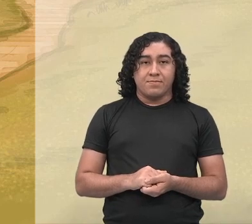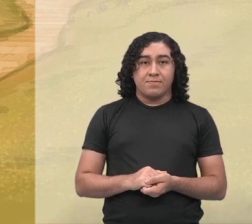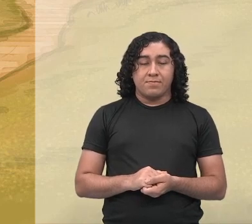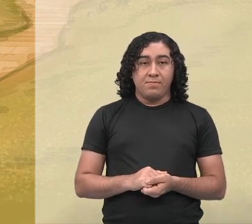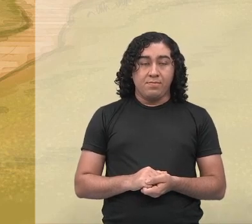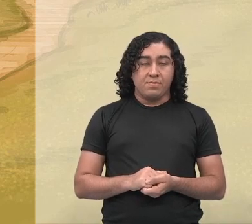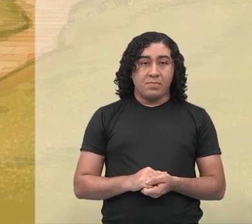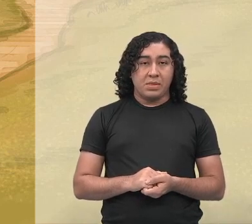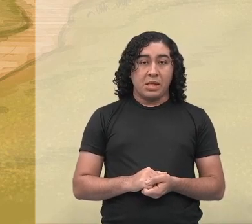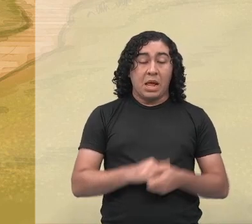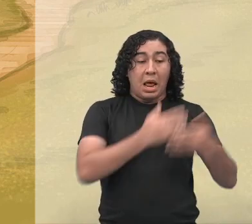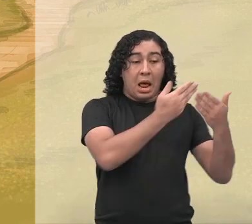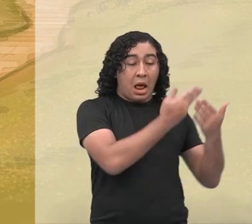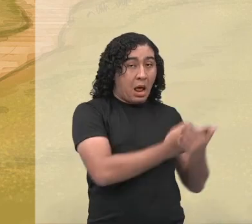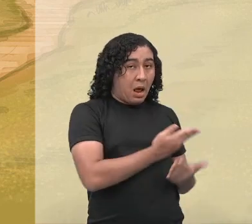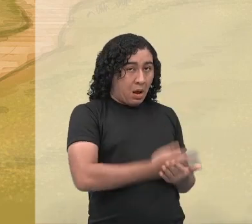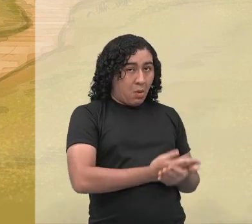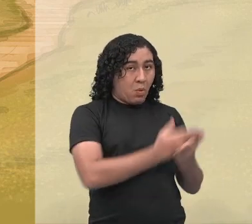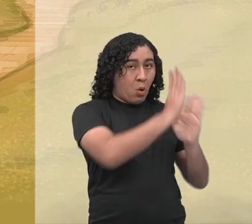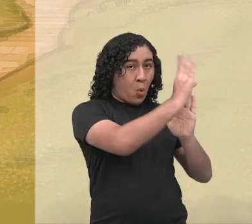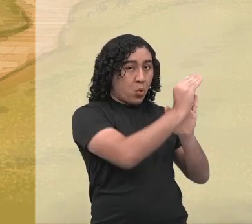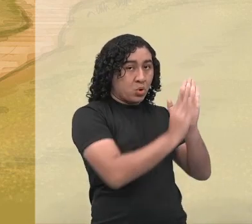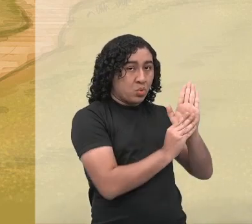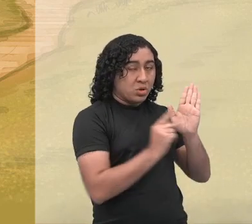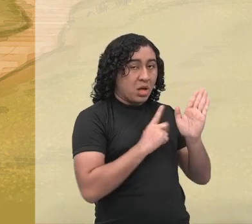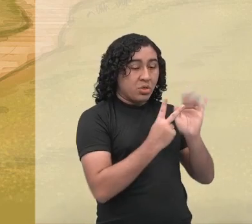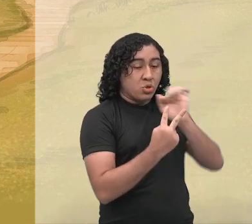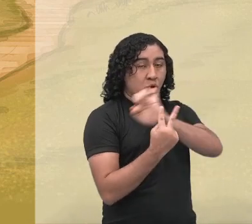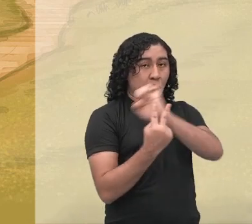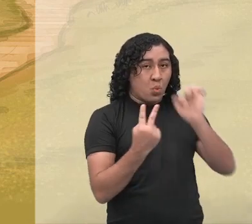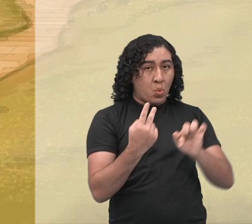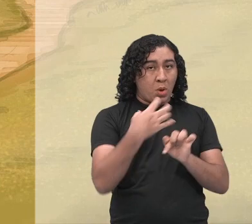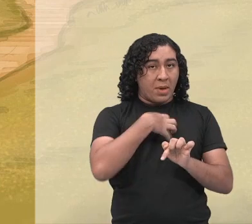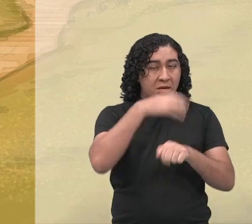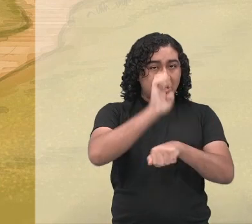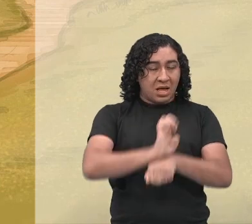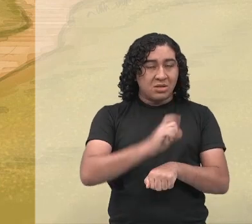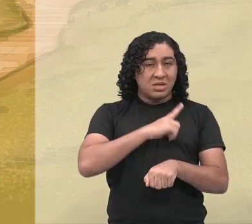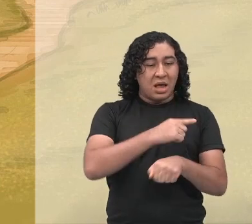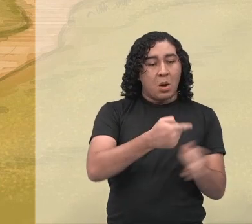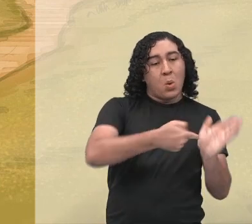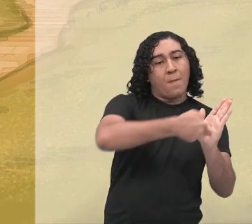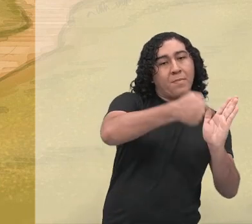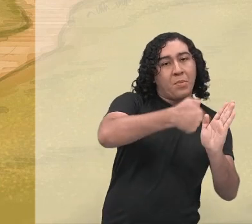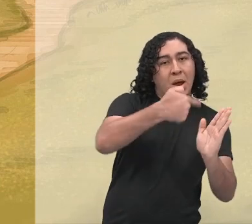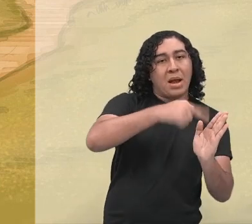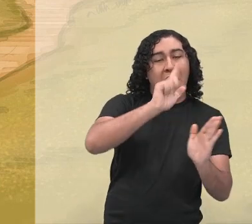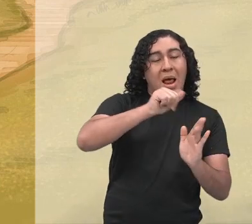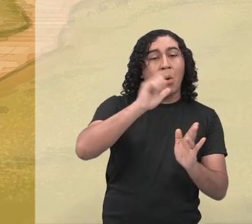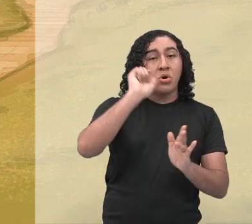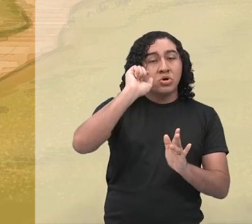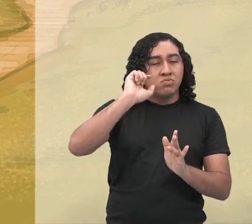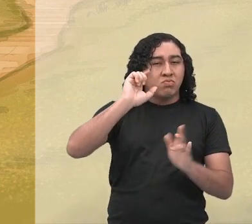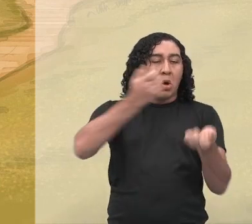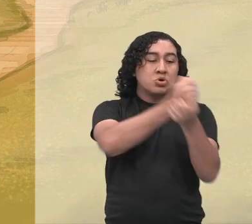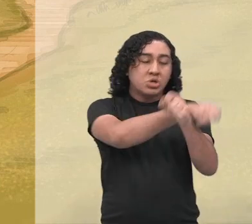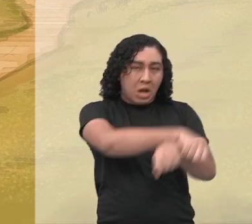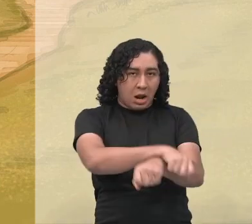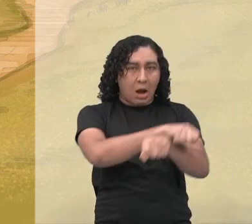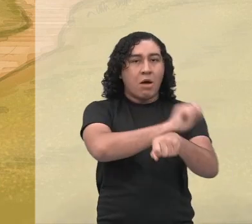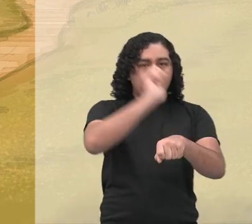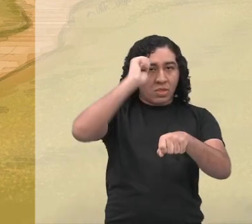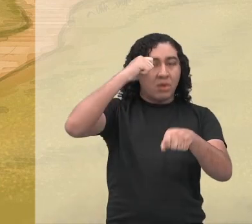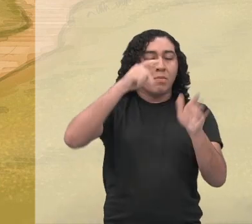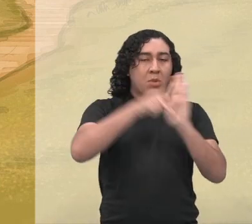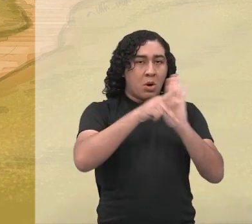duas revoltas na Bahia. Uma por parte de escravizados negros, ali os chamados malês, né, gente? E outra